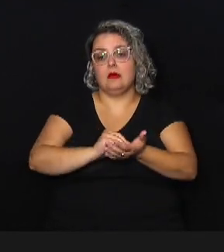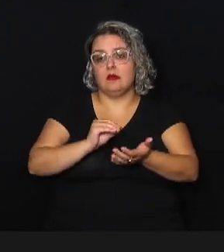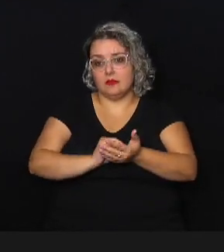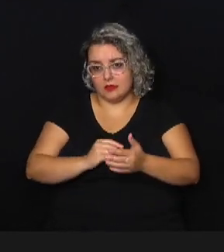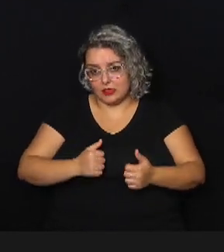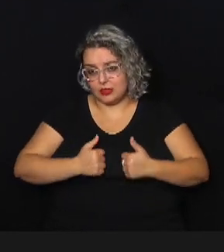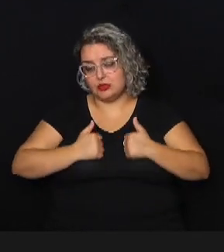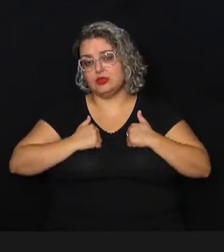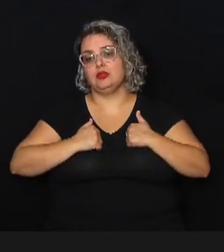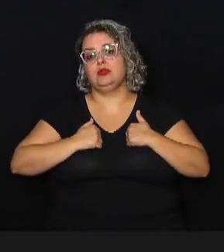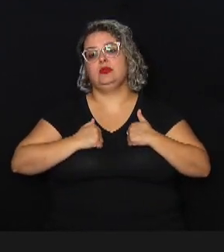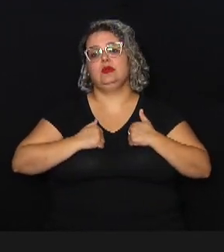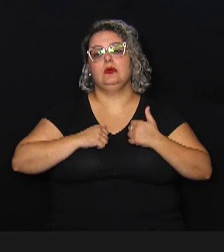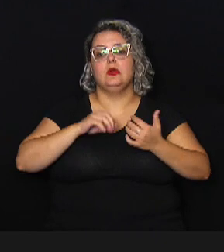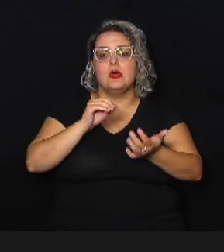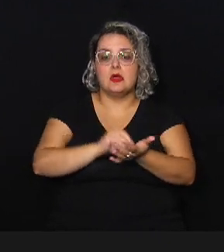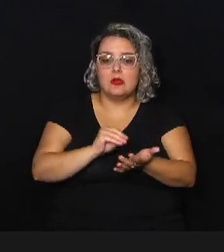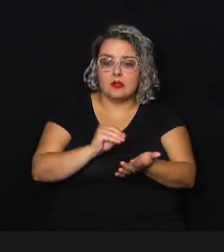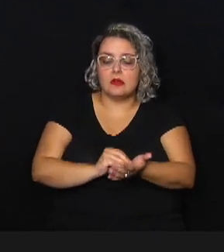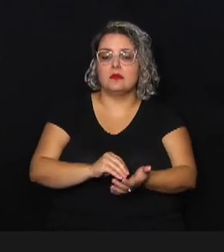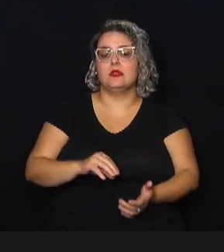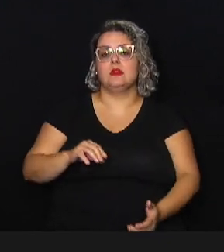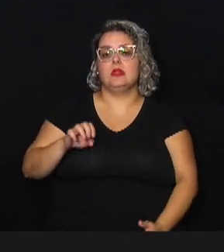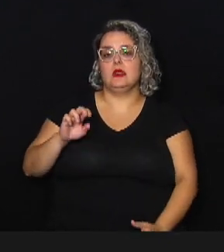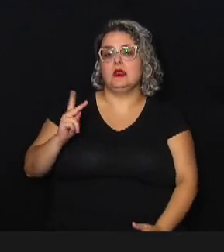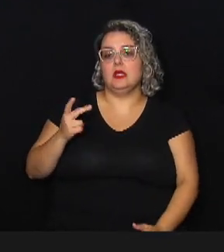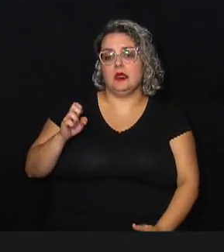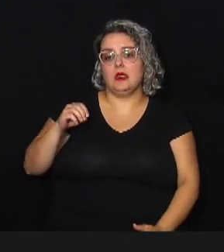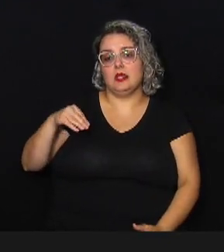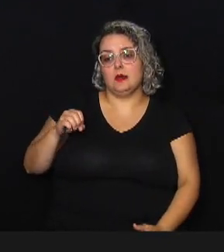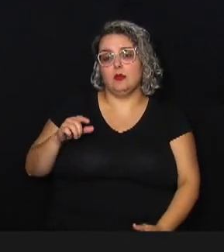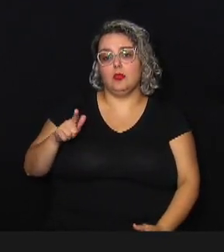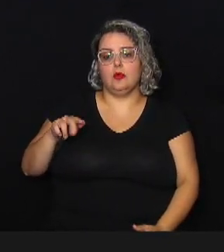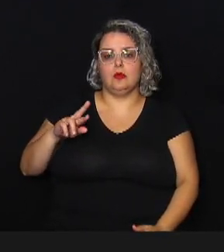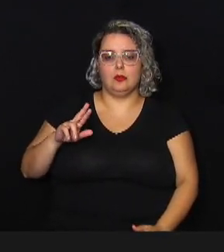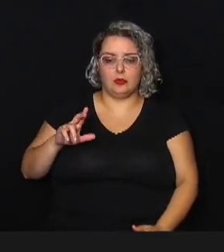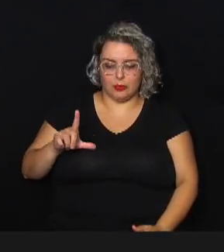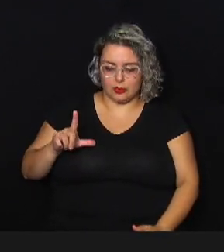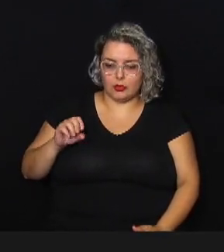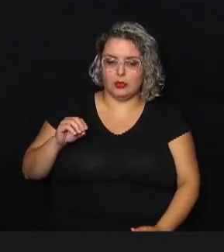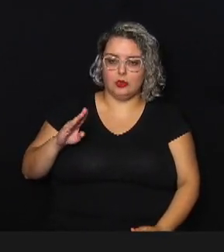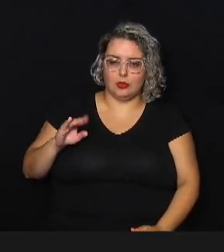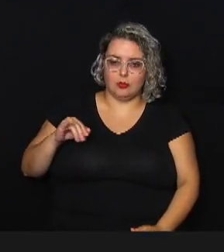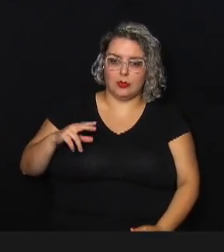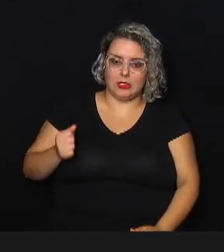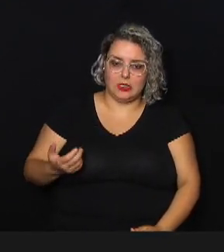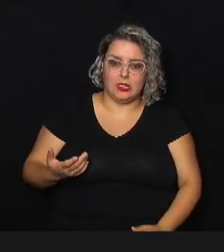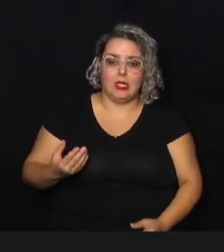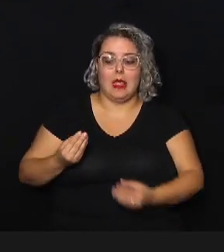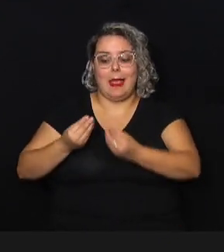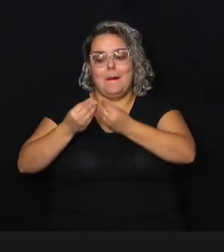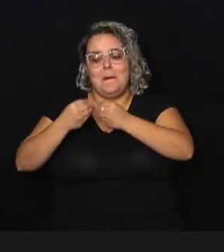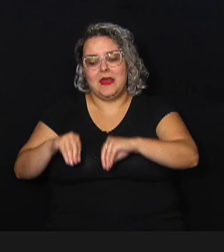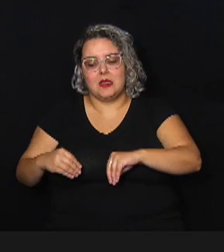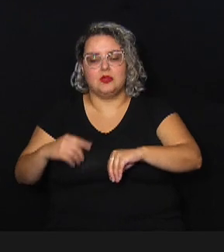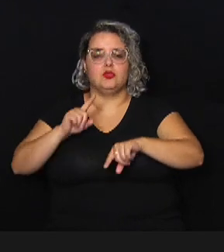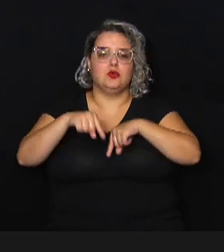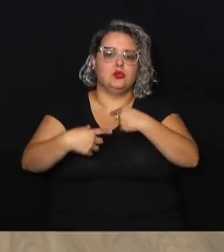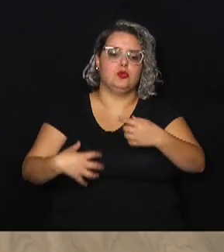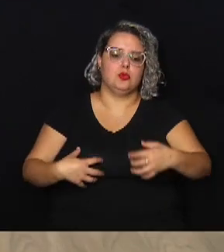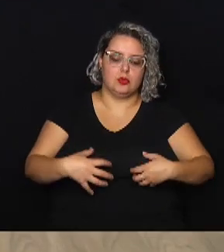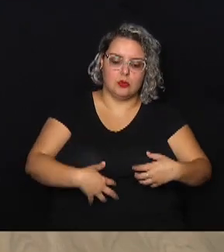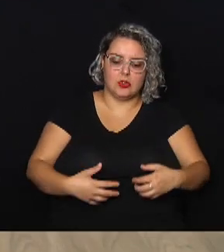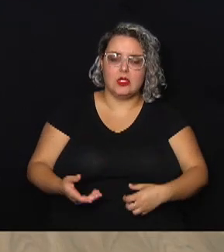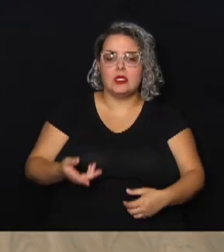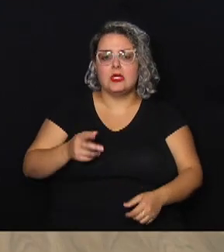deficiência de anemia, deficiência da hemoglobina, isso aí ela vai prejudicar os outros órgãos. Eu acho que a palavra melhor seria essa. E o